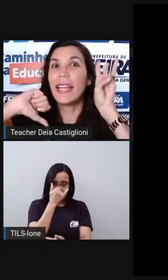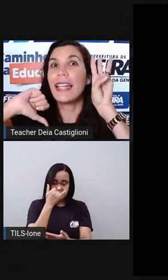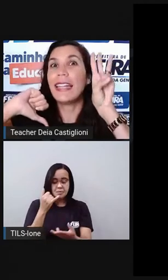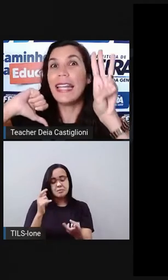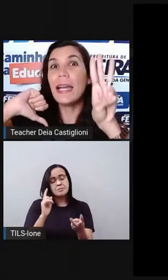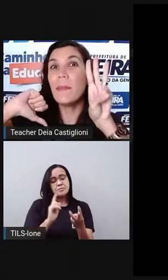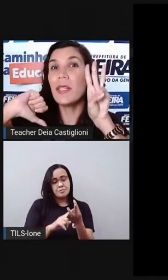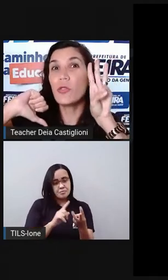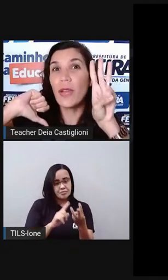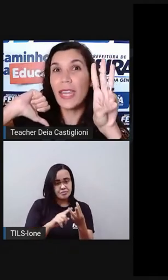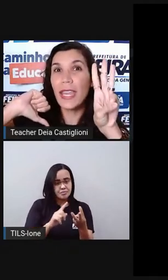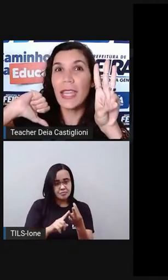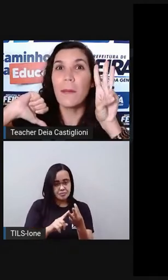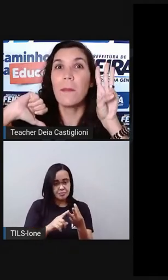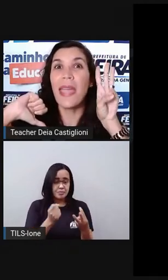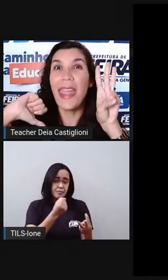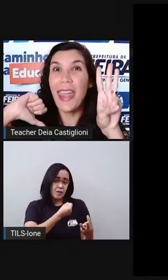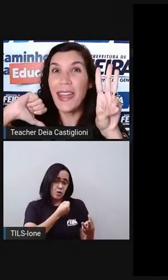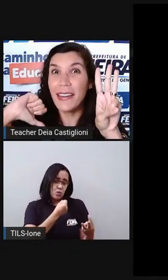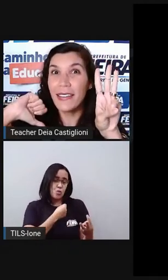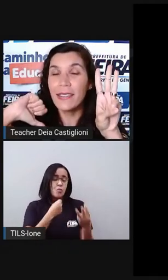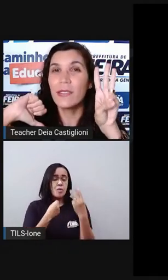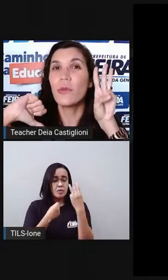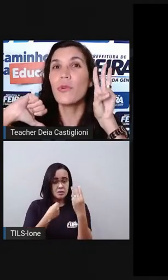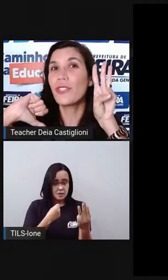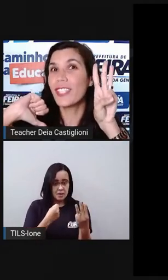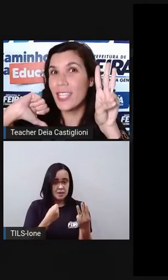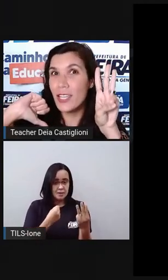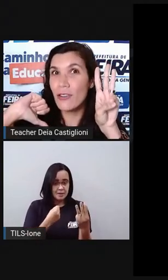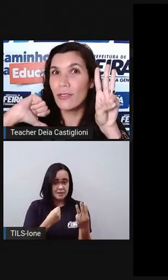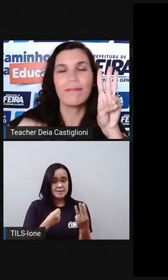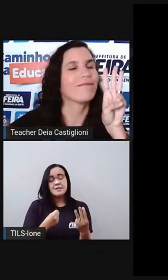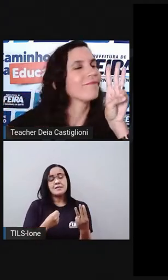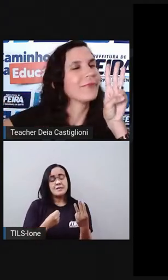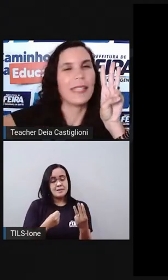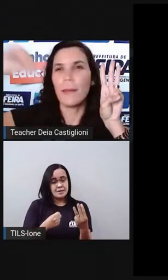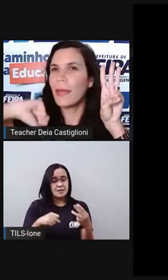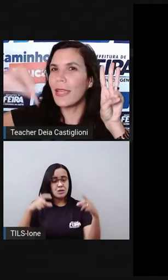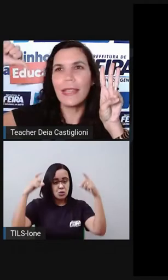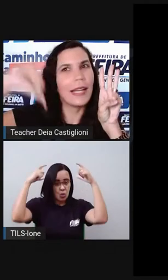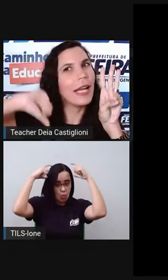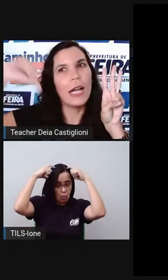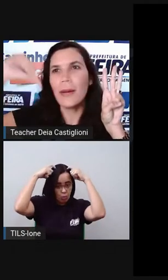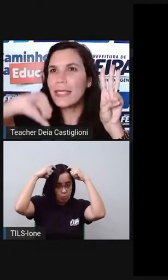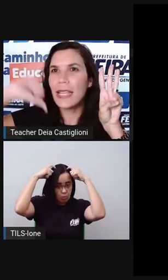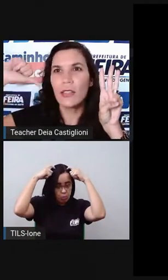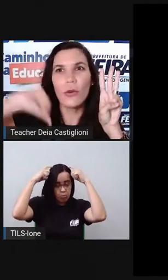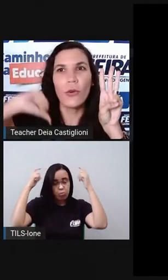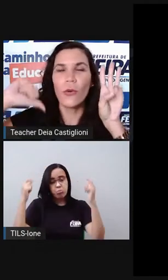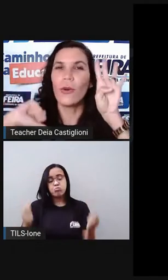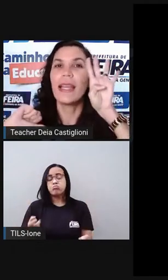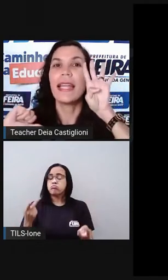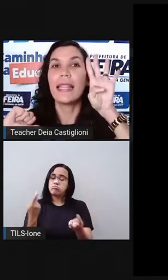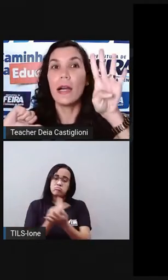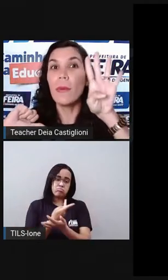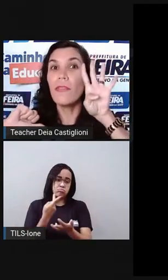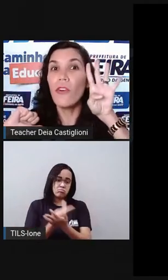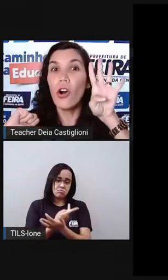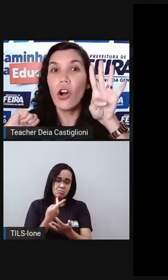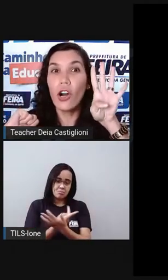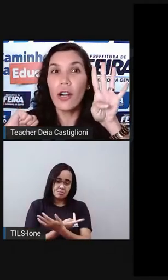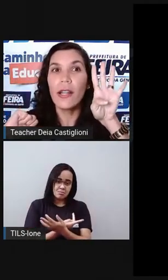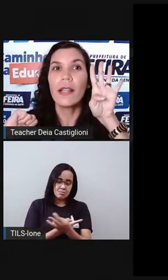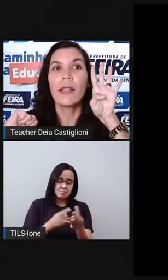acertou. Number three, bear, ursinho, também não acertou.